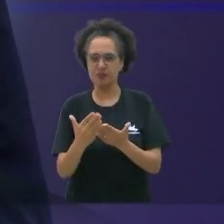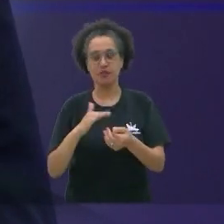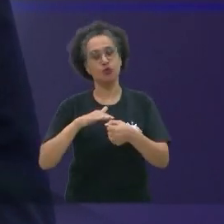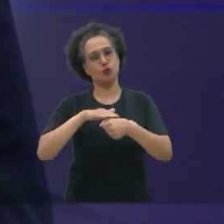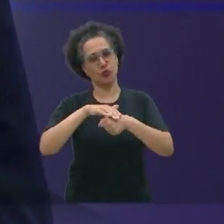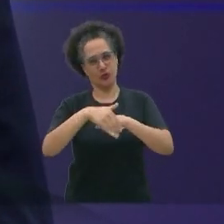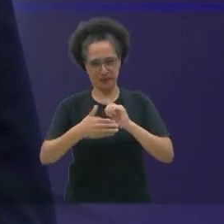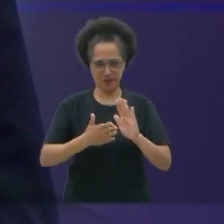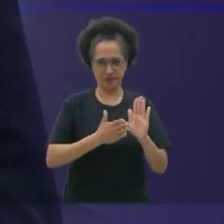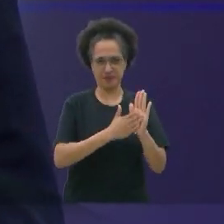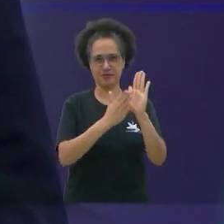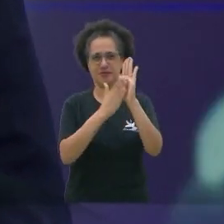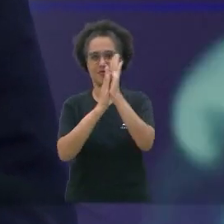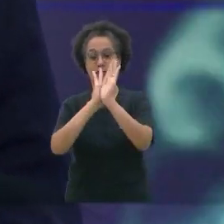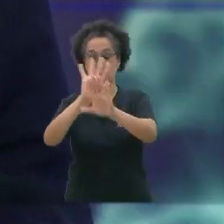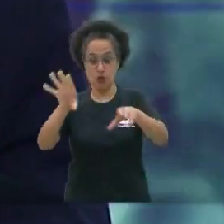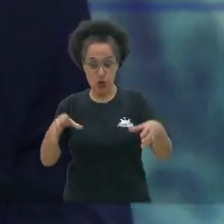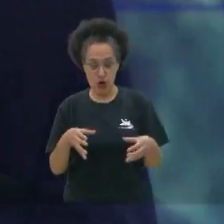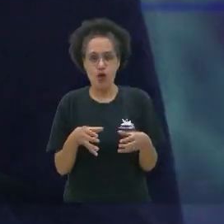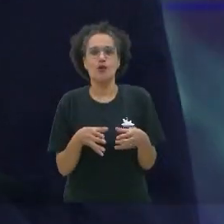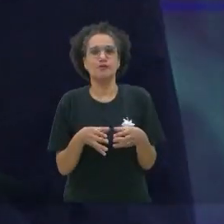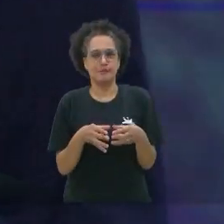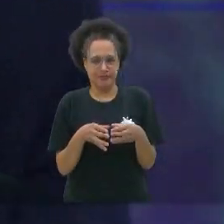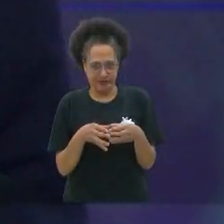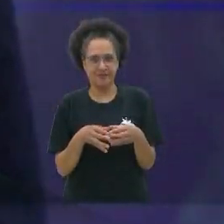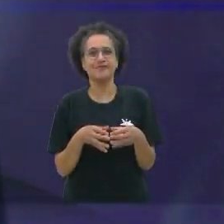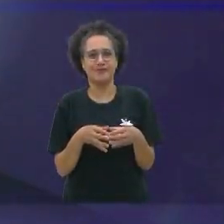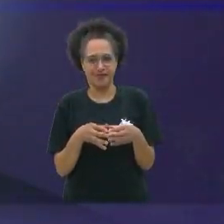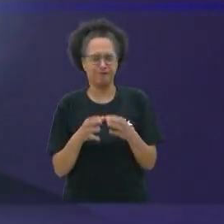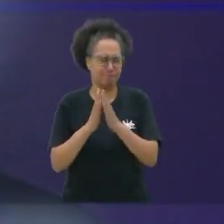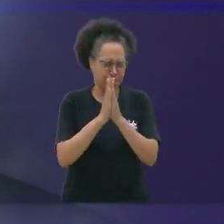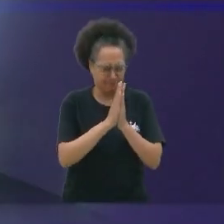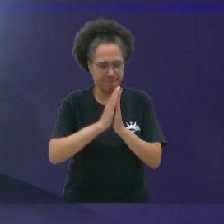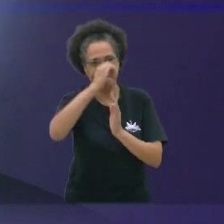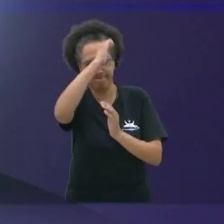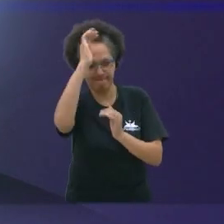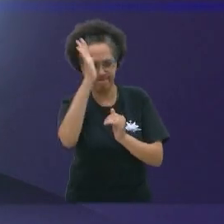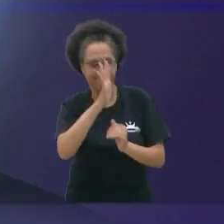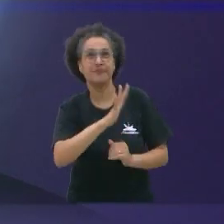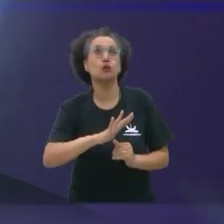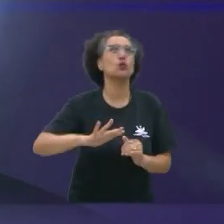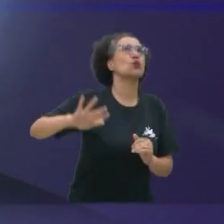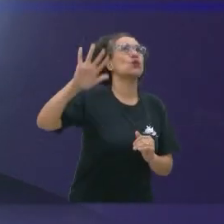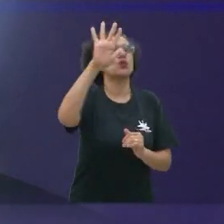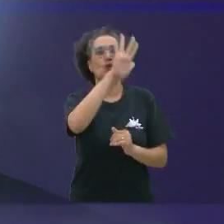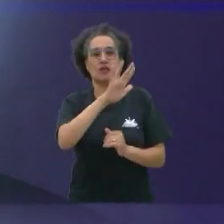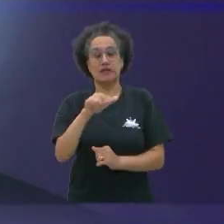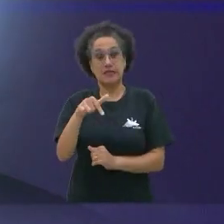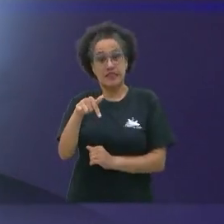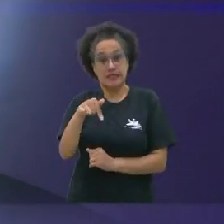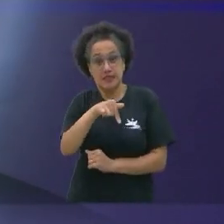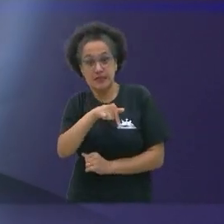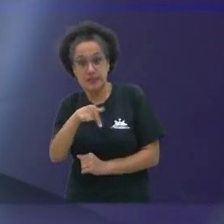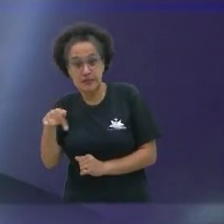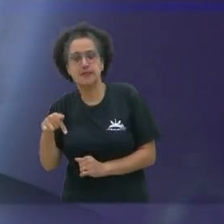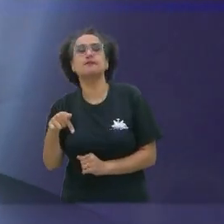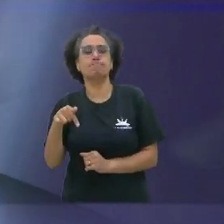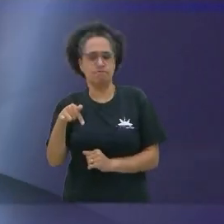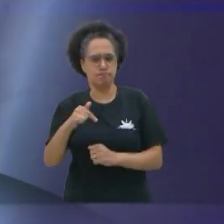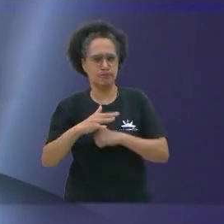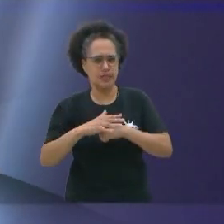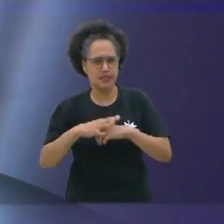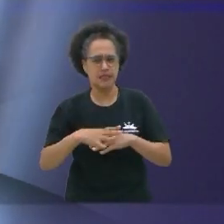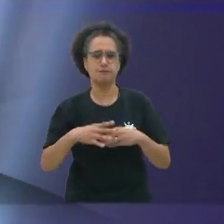louvor, nosso grupo de oração nacional. 7 semanas de cura, 7 semanas